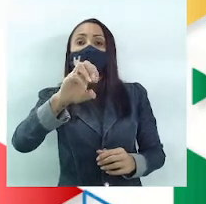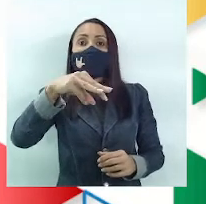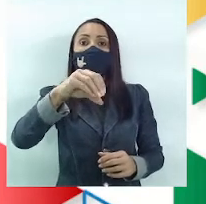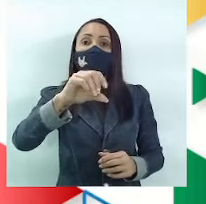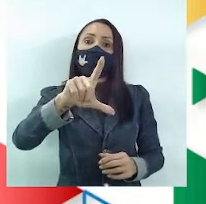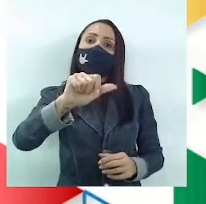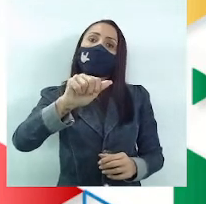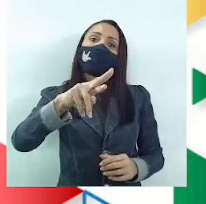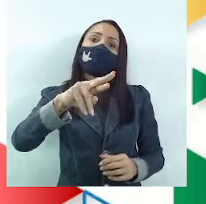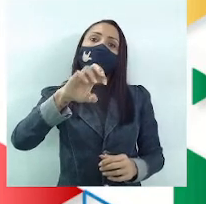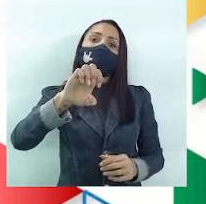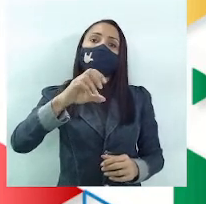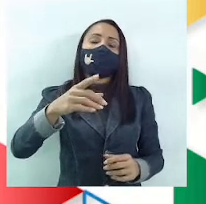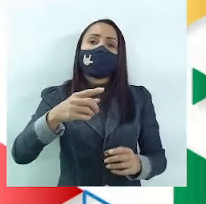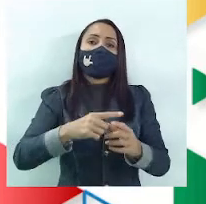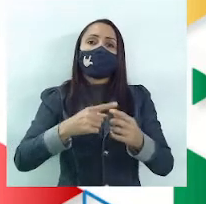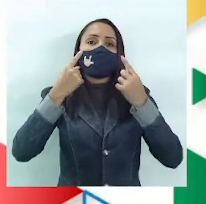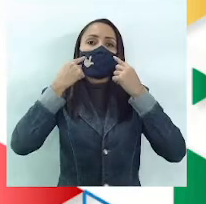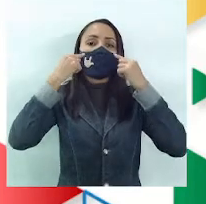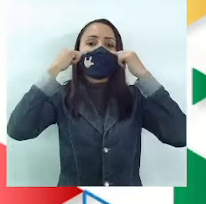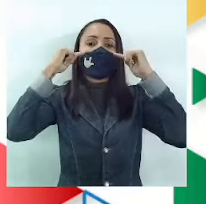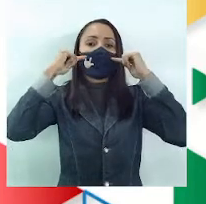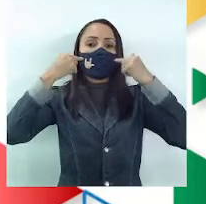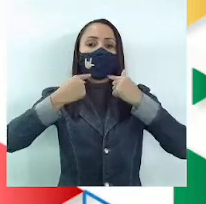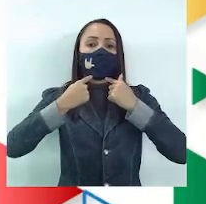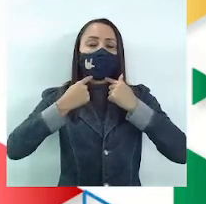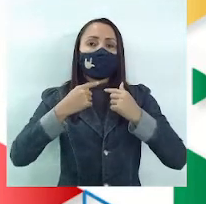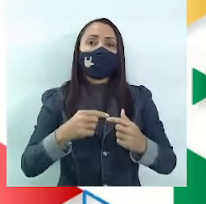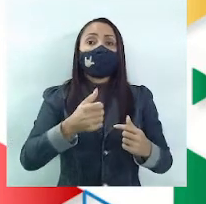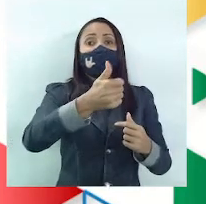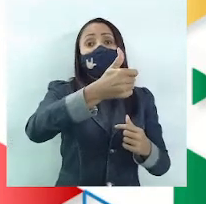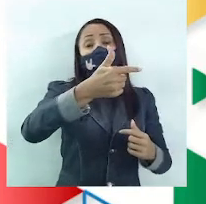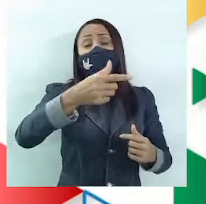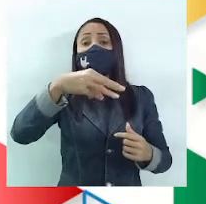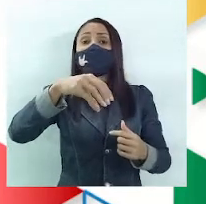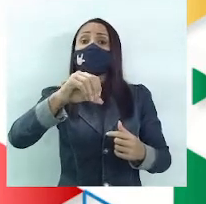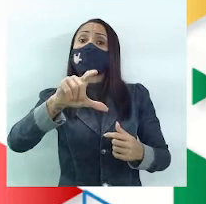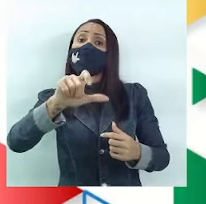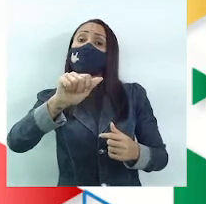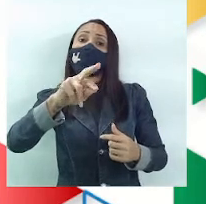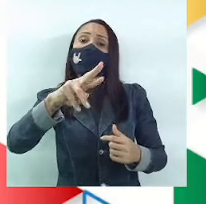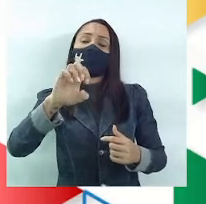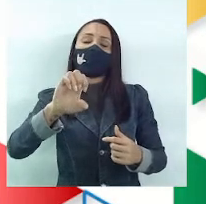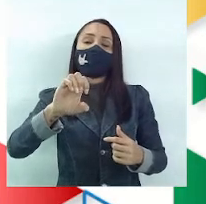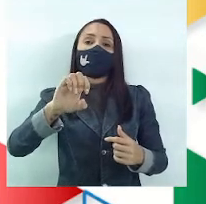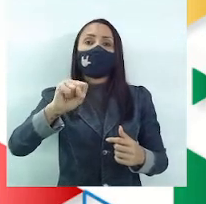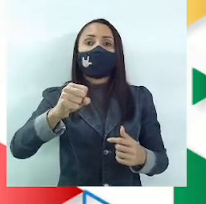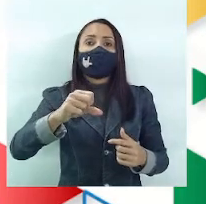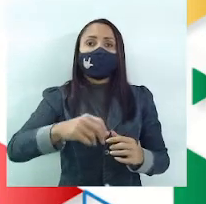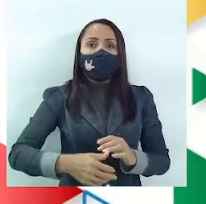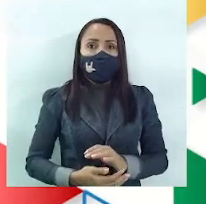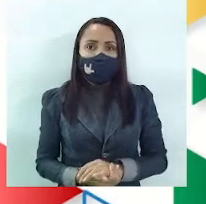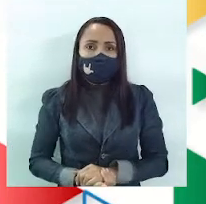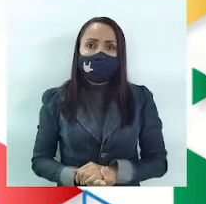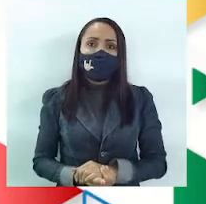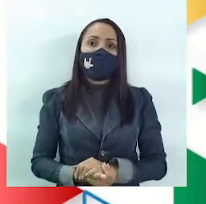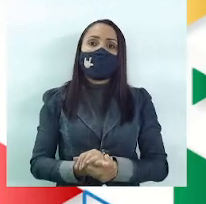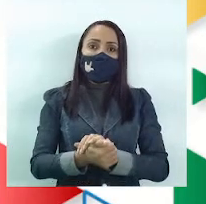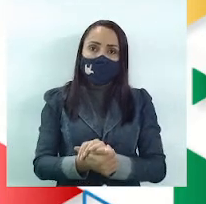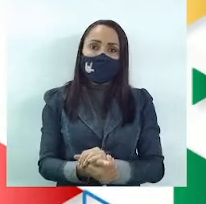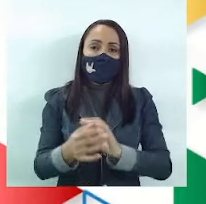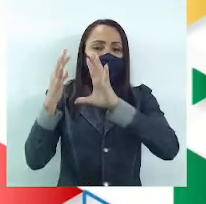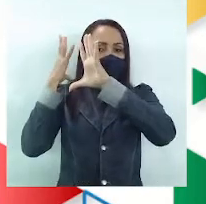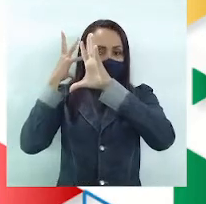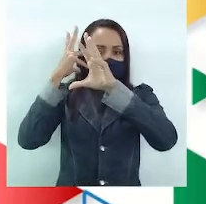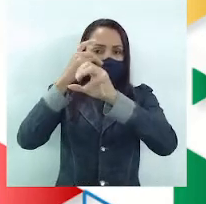4 premolares superiores e 4 inferiores, e 12 molares, incluindo os dentes cisos, que são chamados de o último dente,